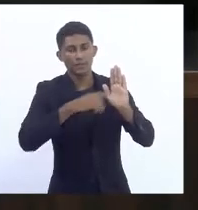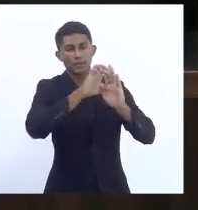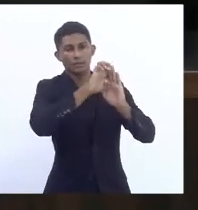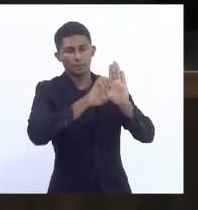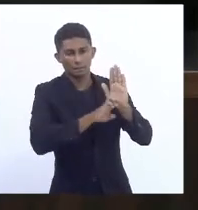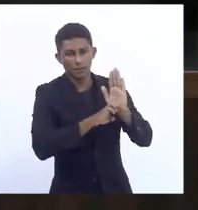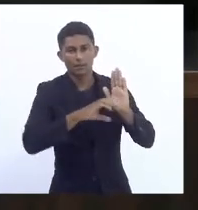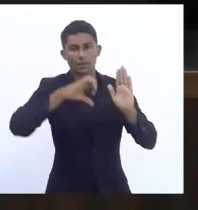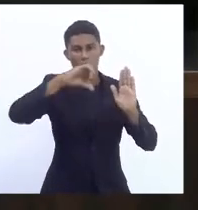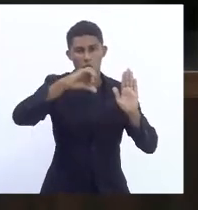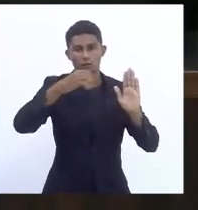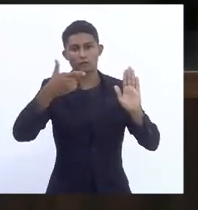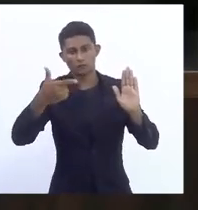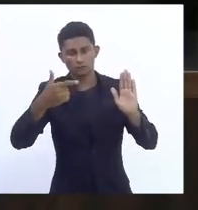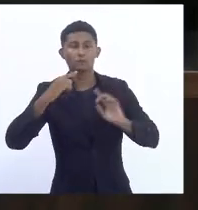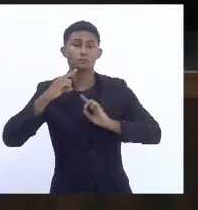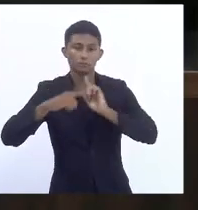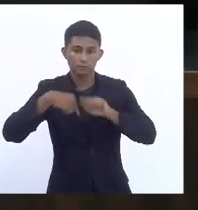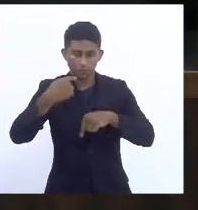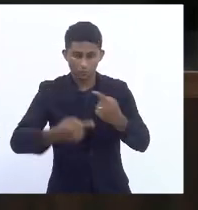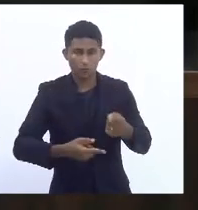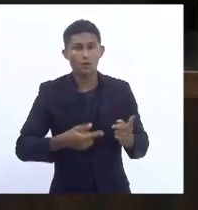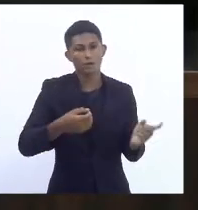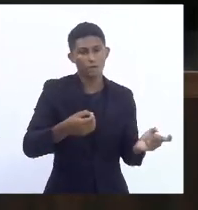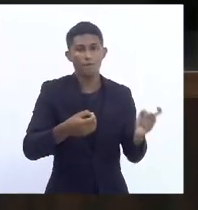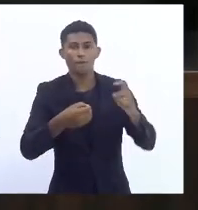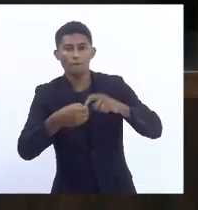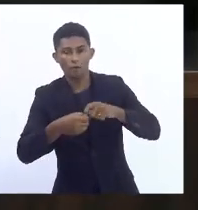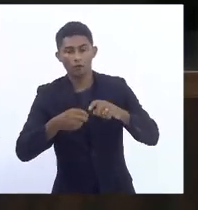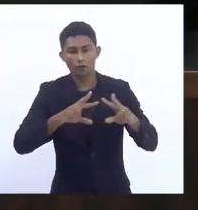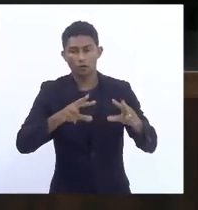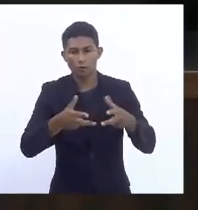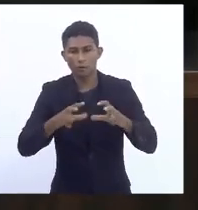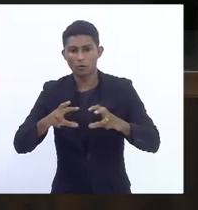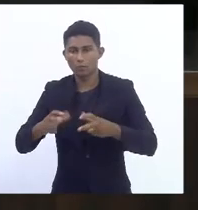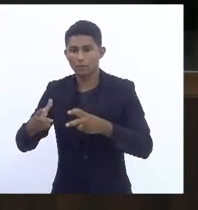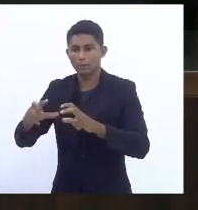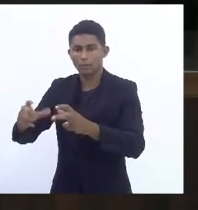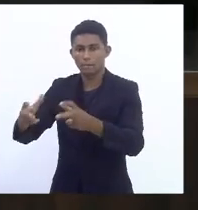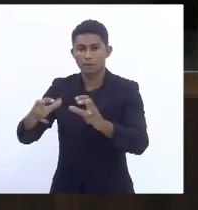emendas e retorna às comissões técnicas.